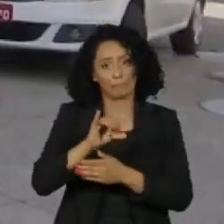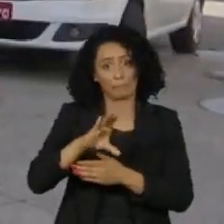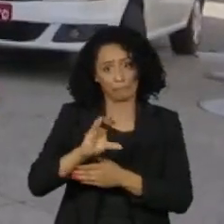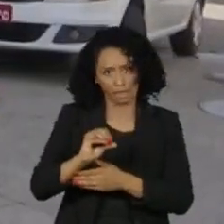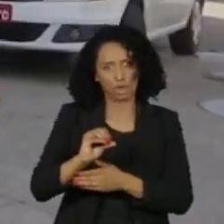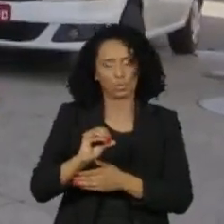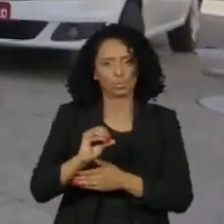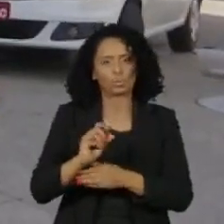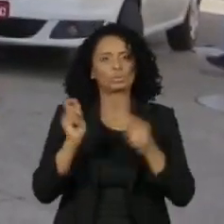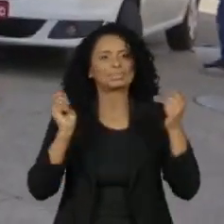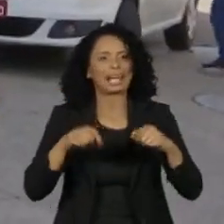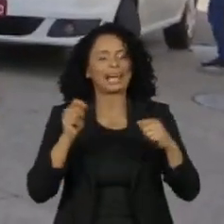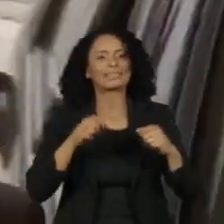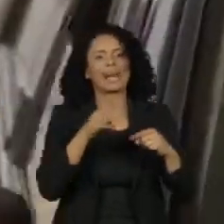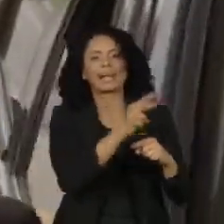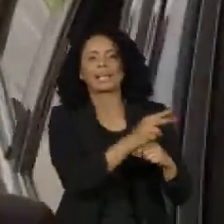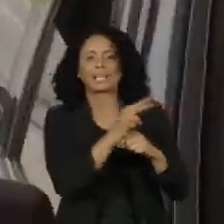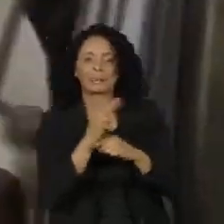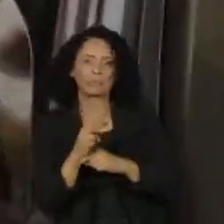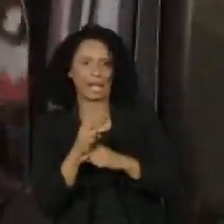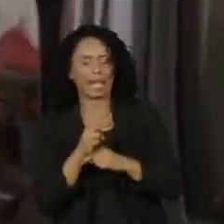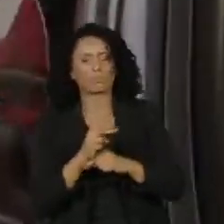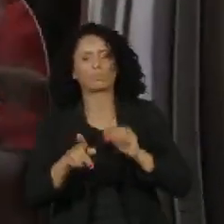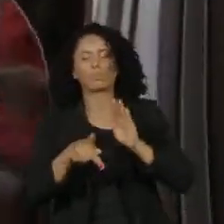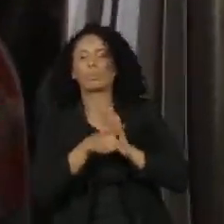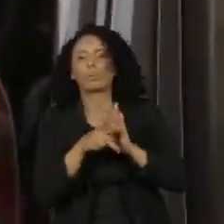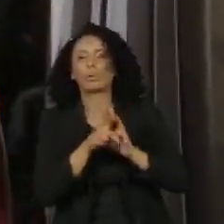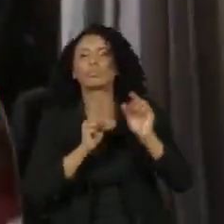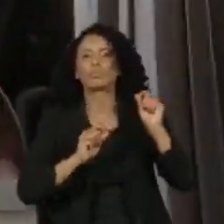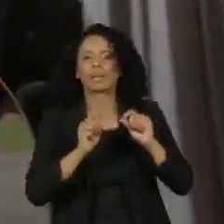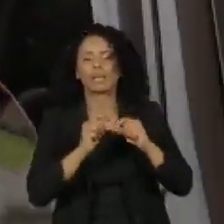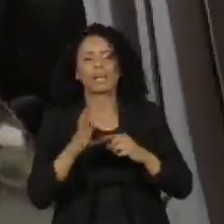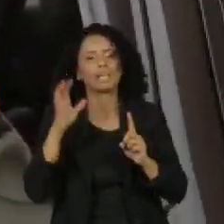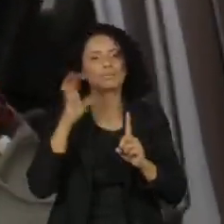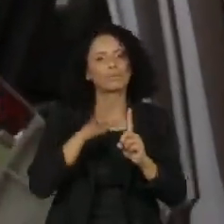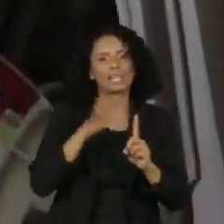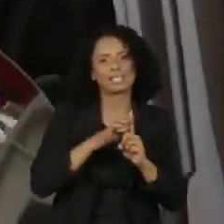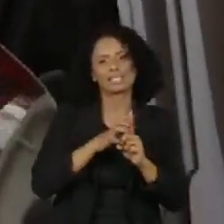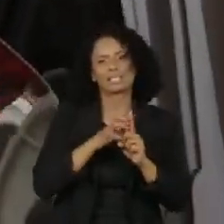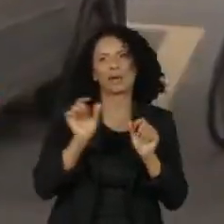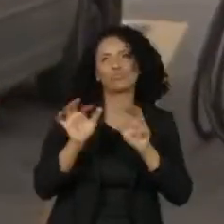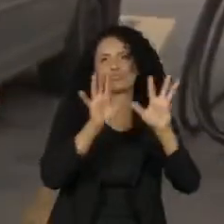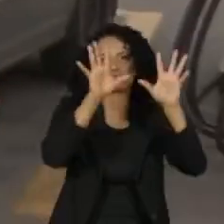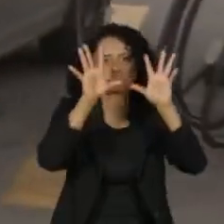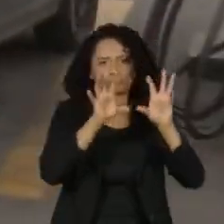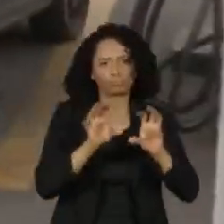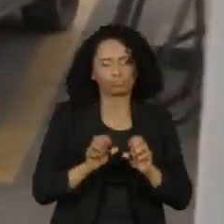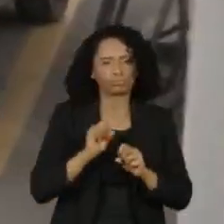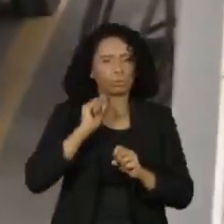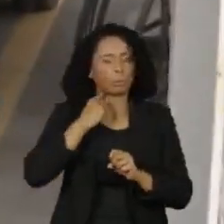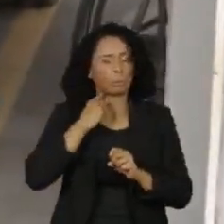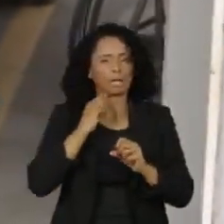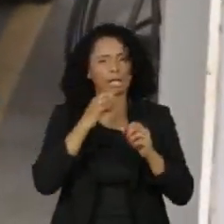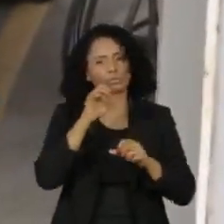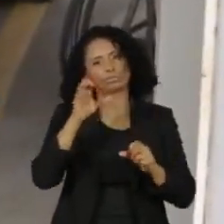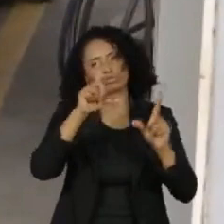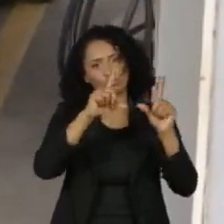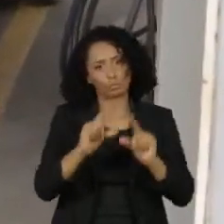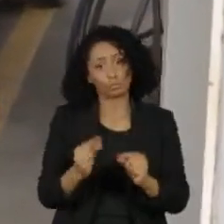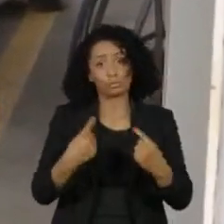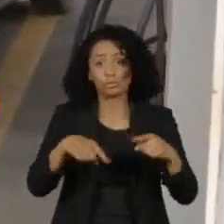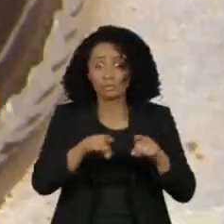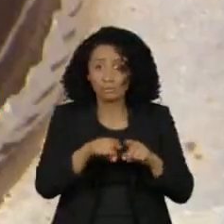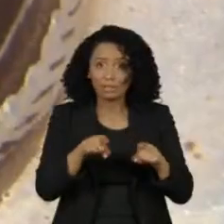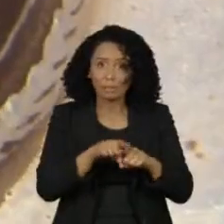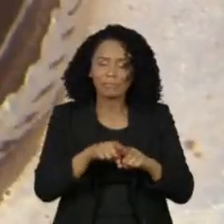prédio dos de descarbonização de acordo com o jornal O Estado de São Paulo nas contas do ministério de Minas e energia